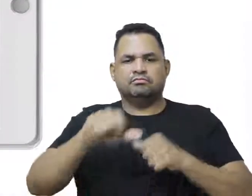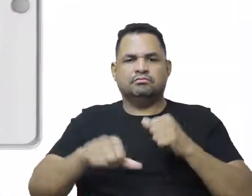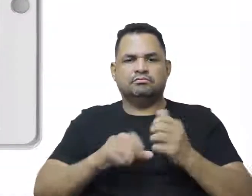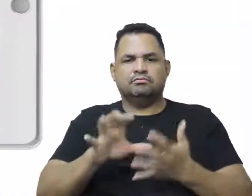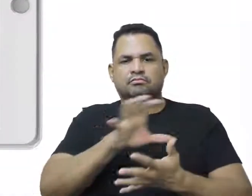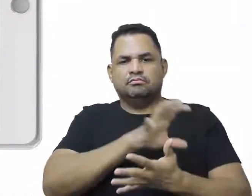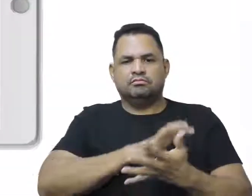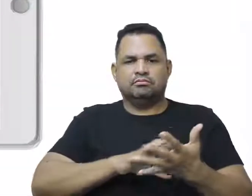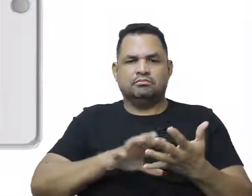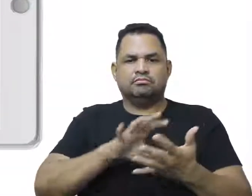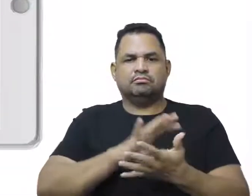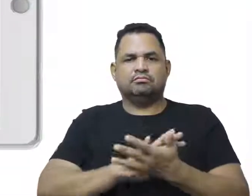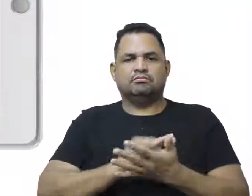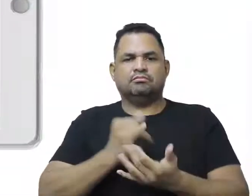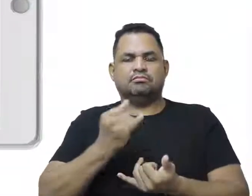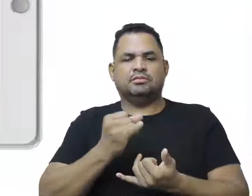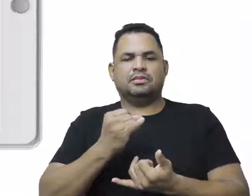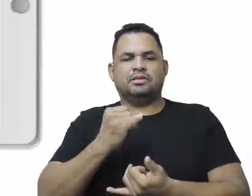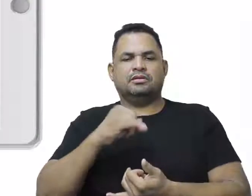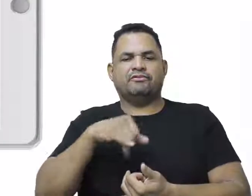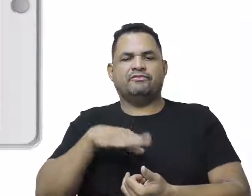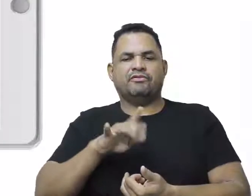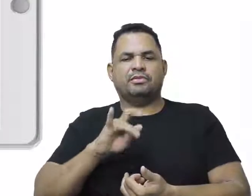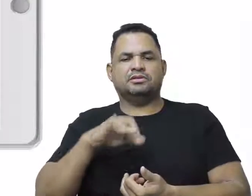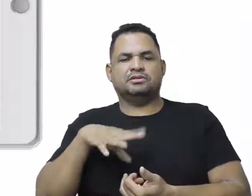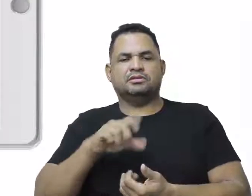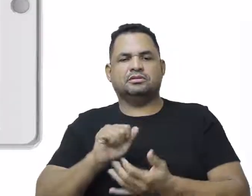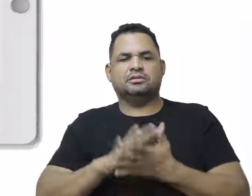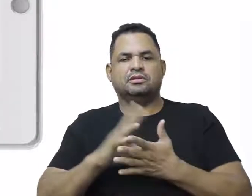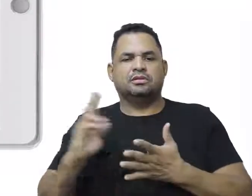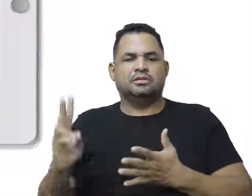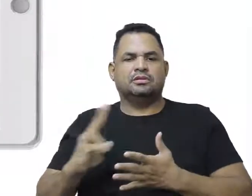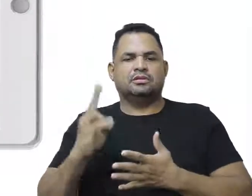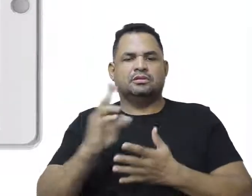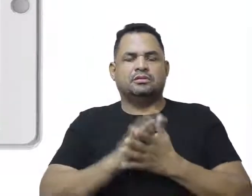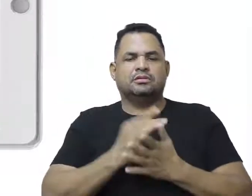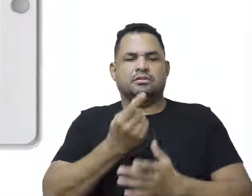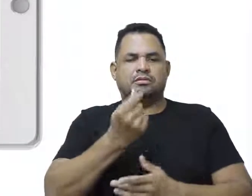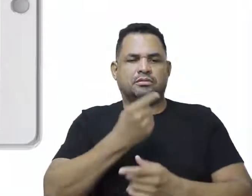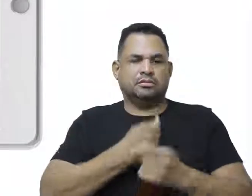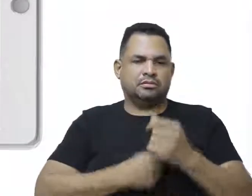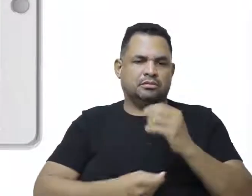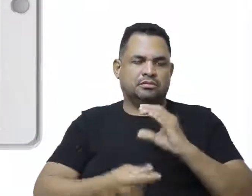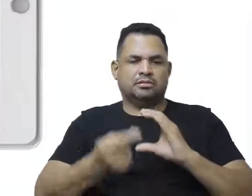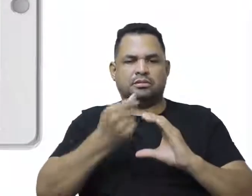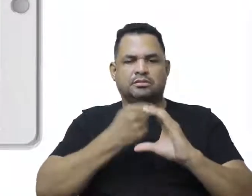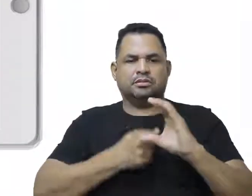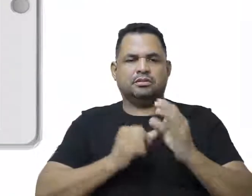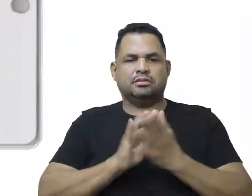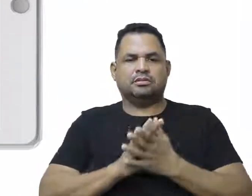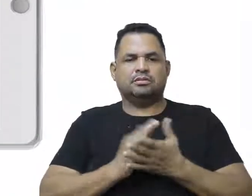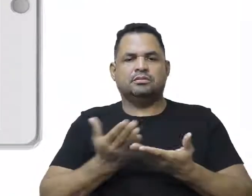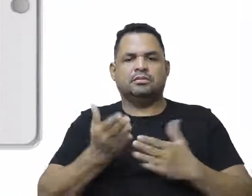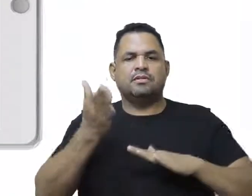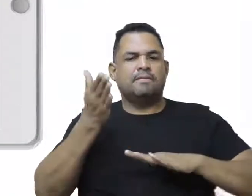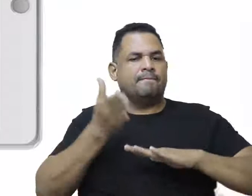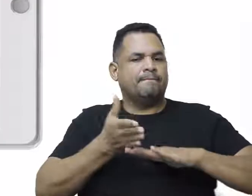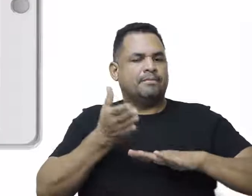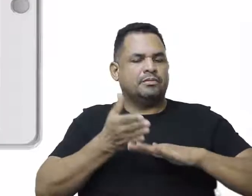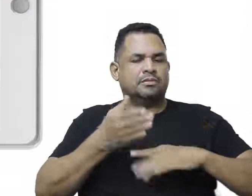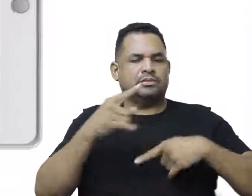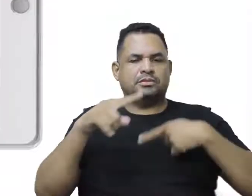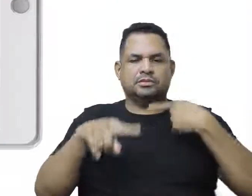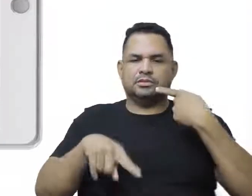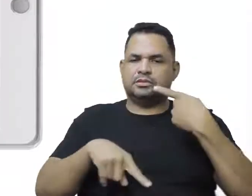sobre a revolução informacional a valorização e financeirização do Capital falamos um pouco